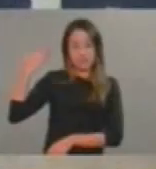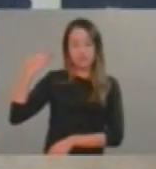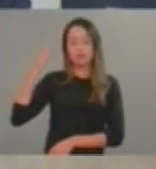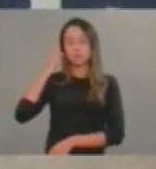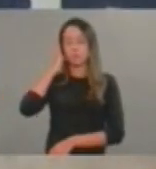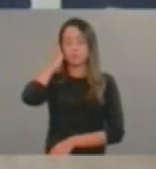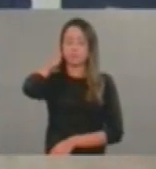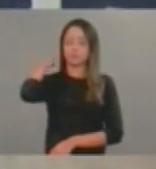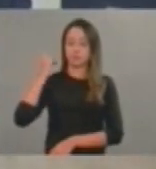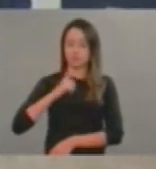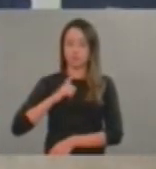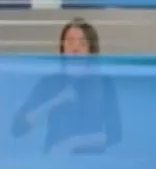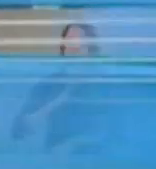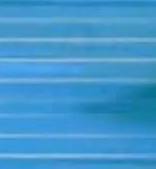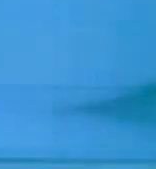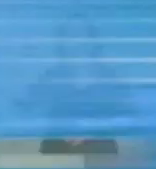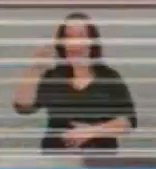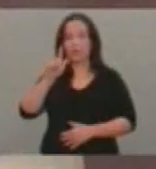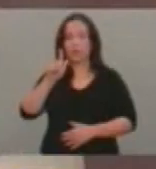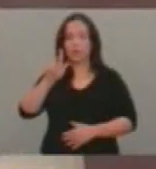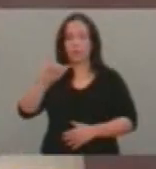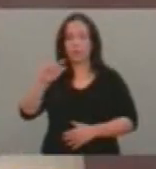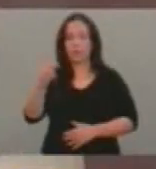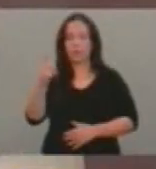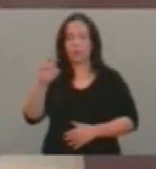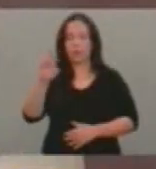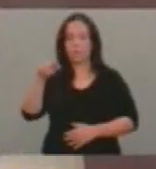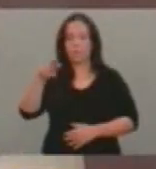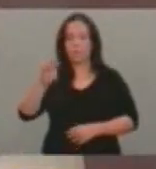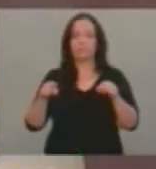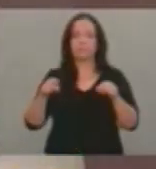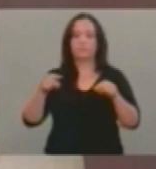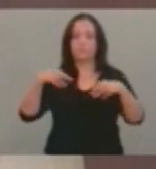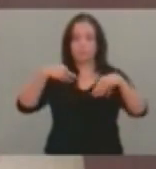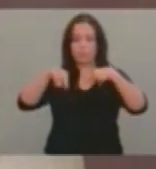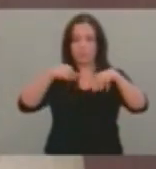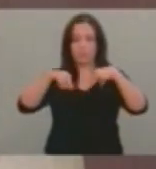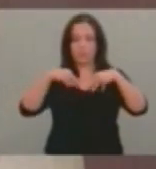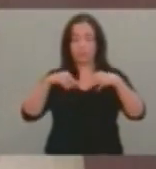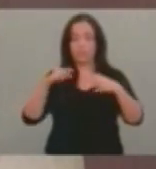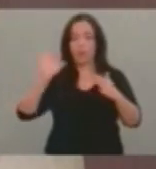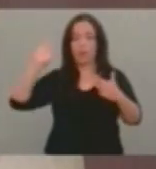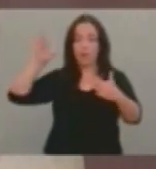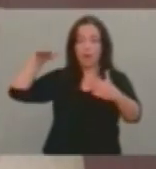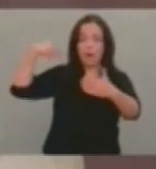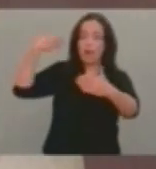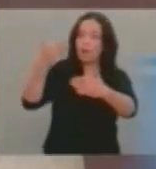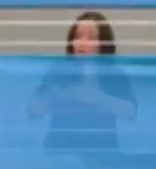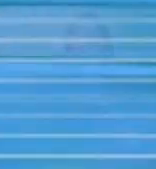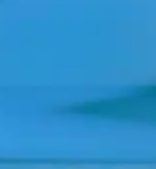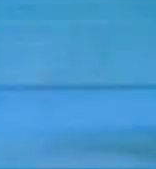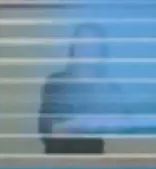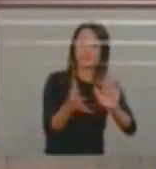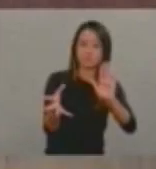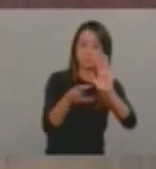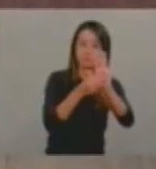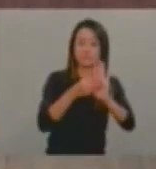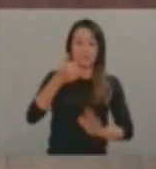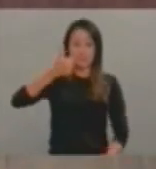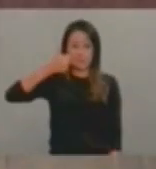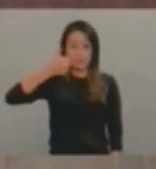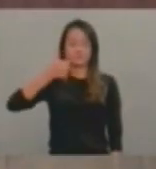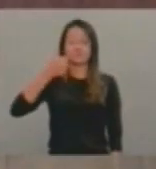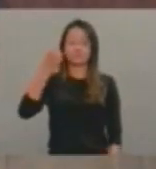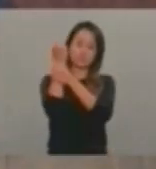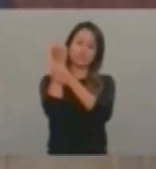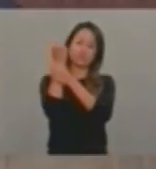vimos um crescimento da arrecadação do estado. O plano estadual de cultura, até agora, não foi votado. Para garantir o compromisso